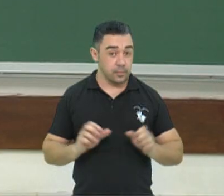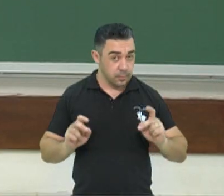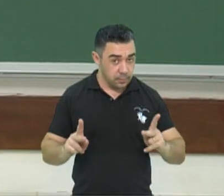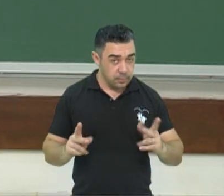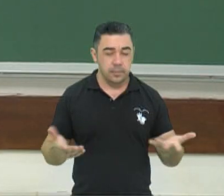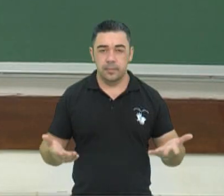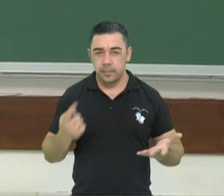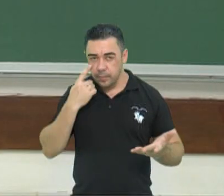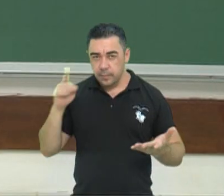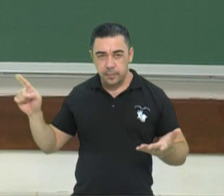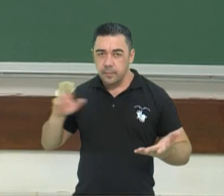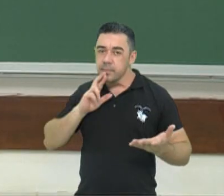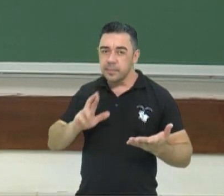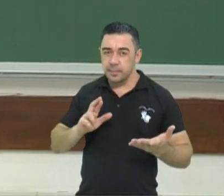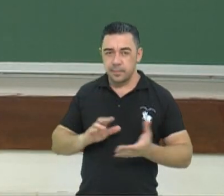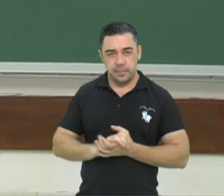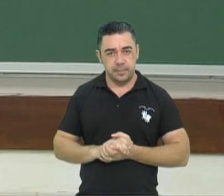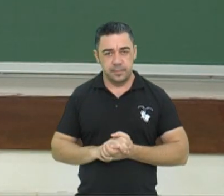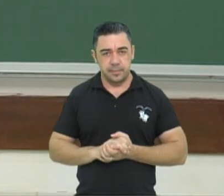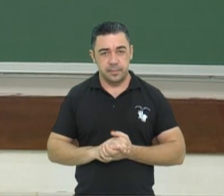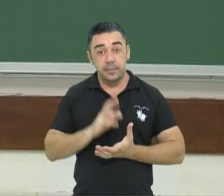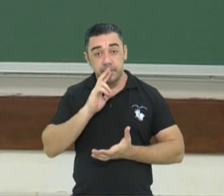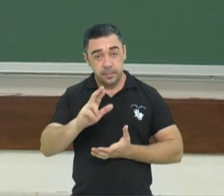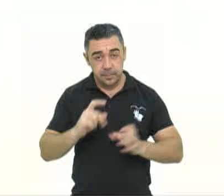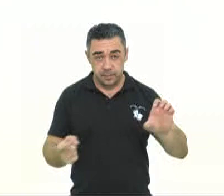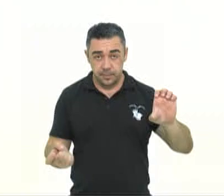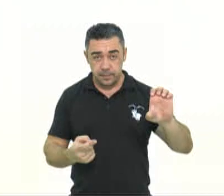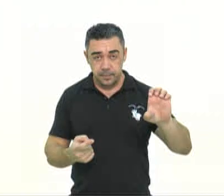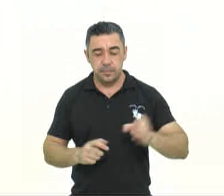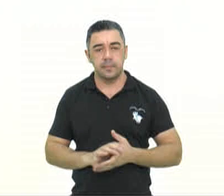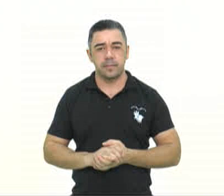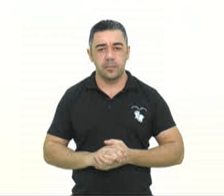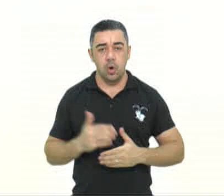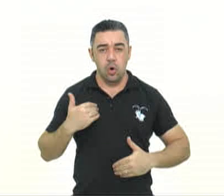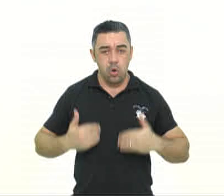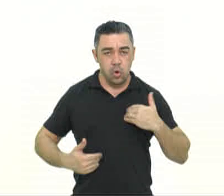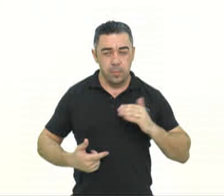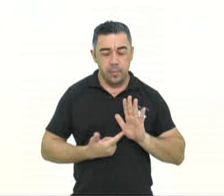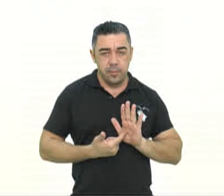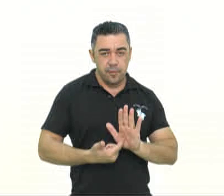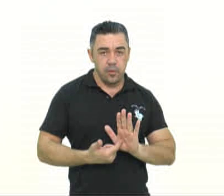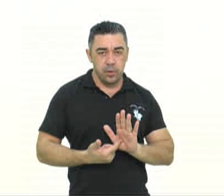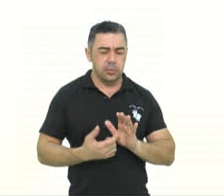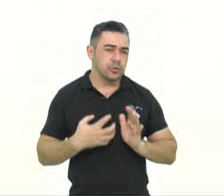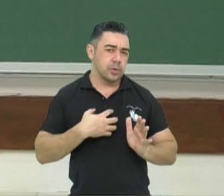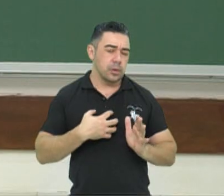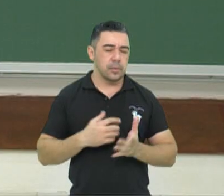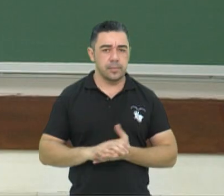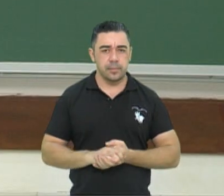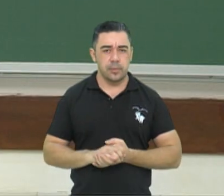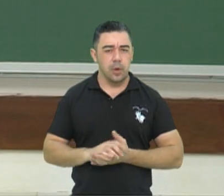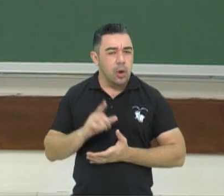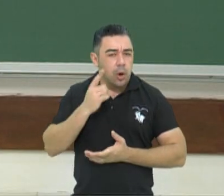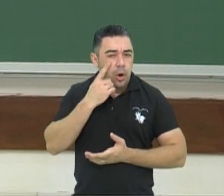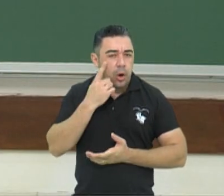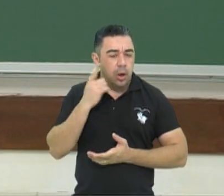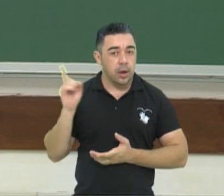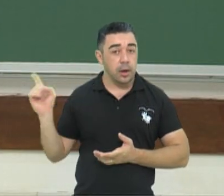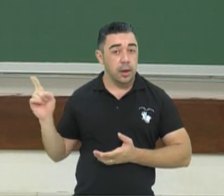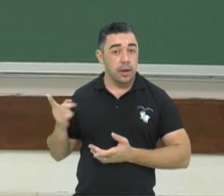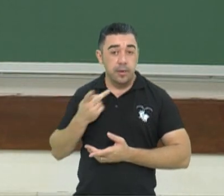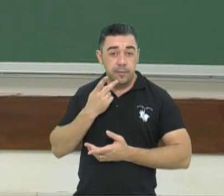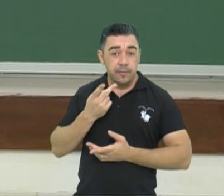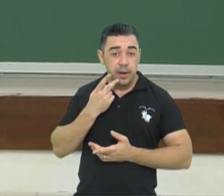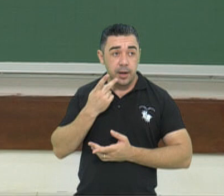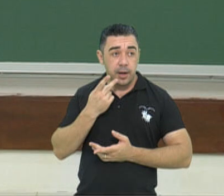ok? Vamos lá a resposta? Resposta E, corpo, provocação à moda. Macetinho, gente, falou em traje